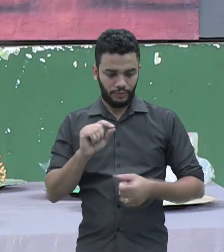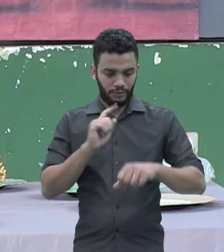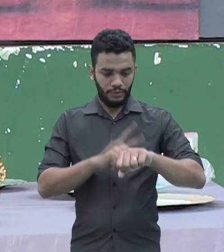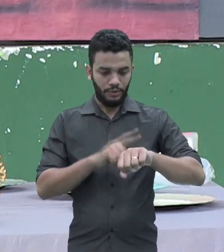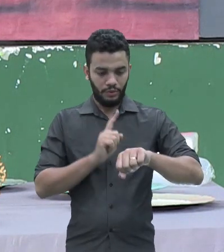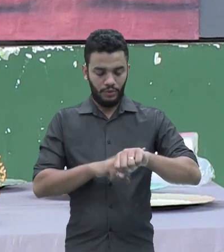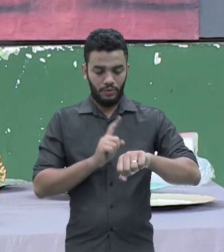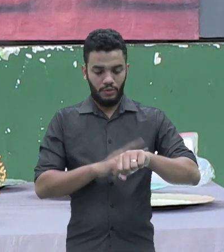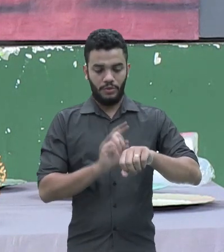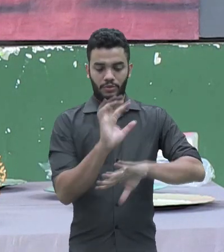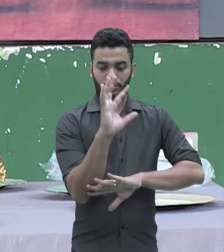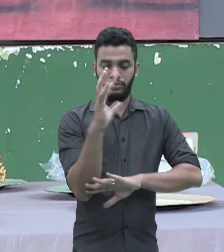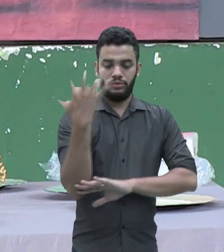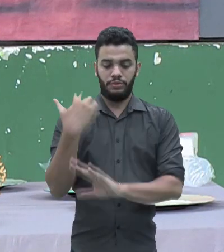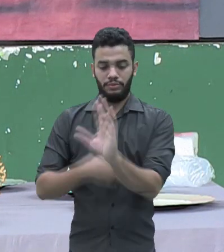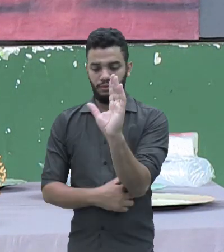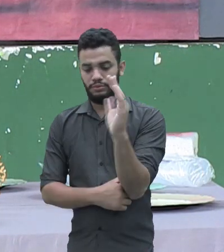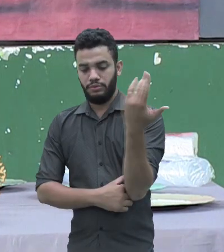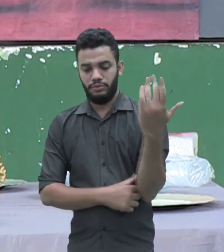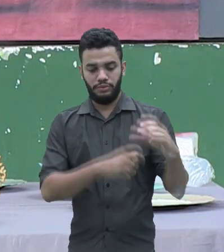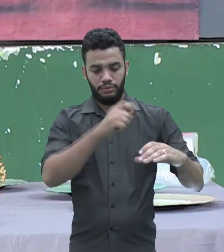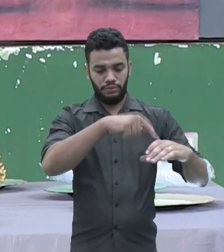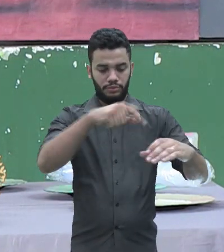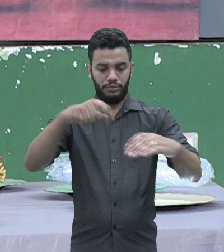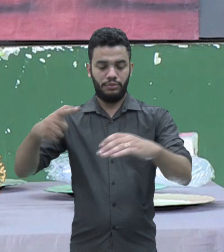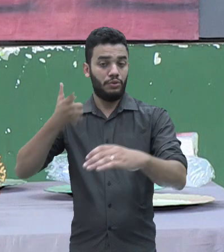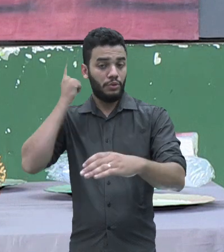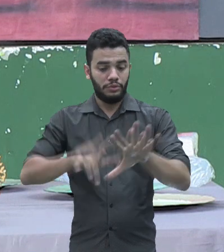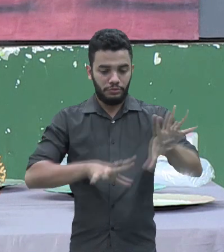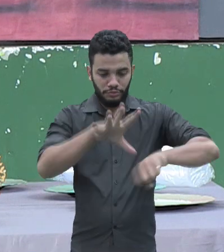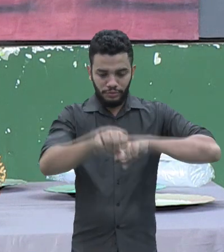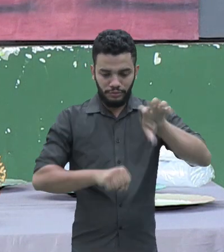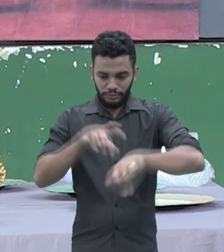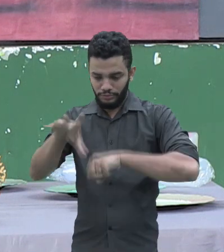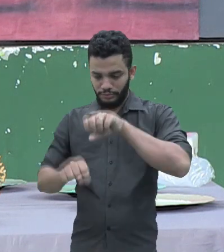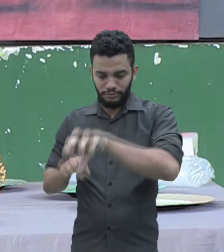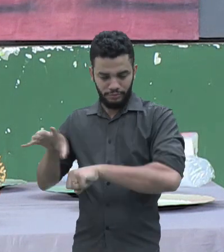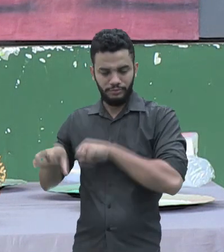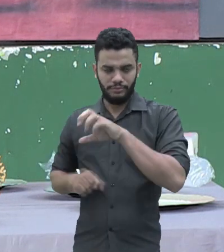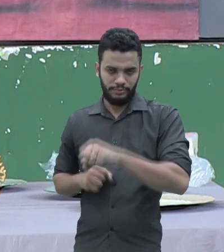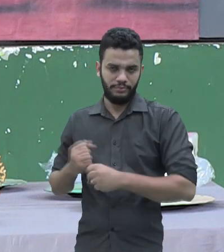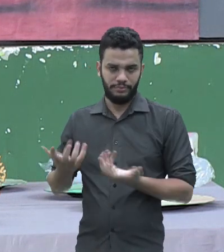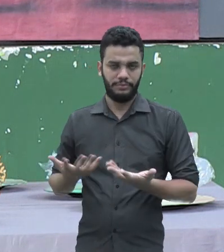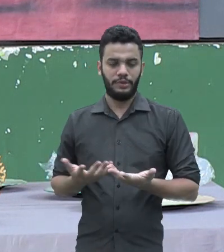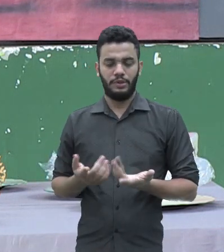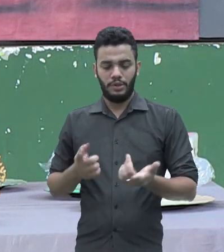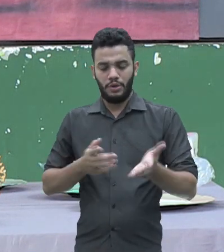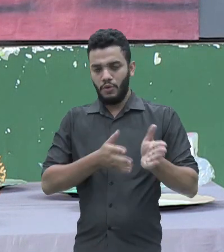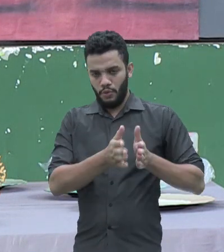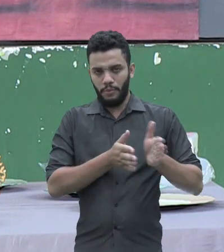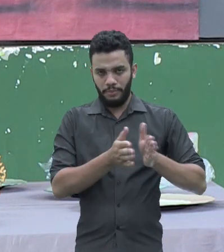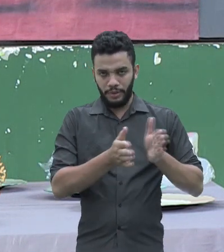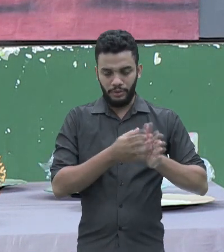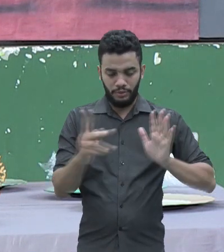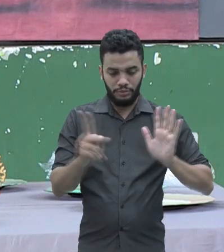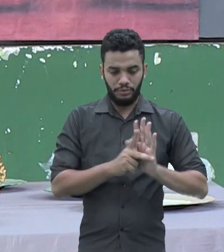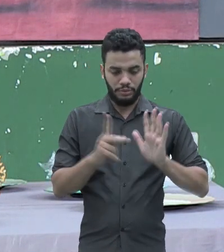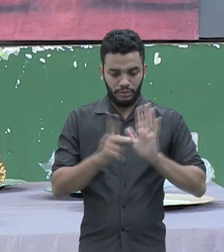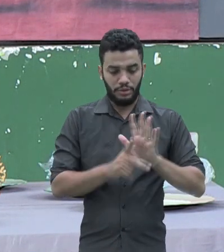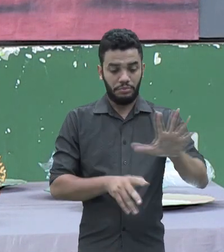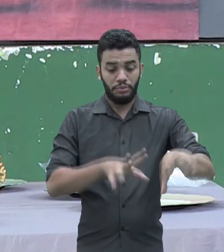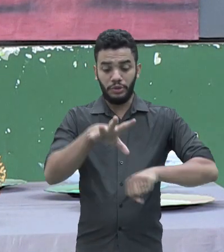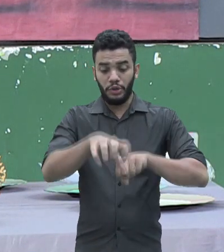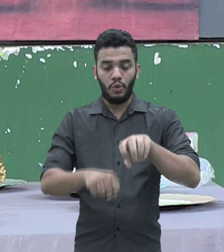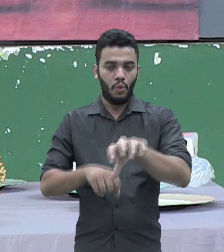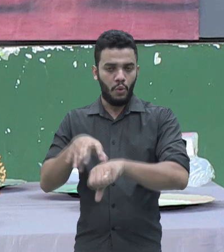a fartura da produção agrícola. Então é isso aí. Então, basicamente, a história do Thanksgiving se dá, né, por